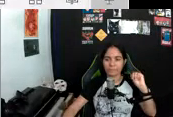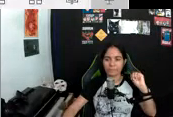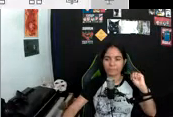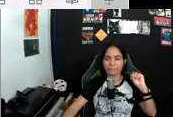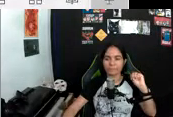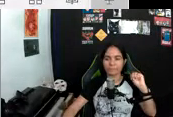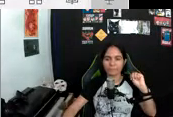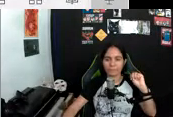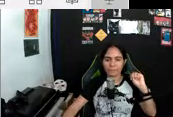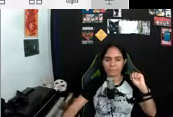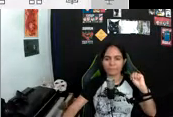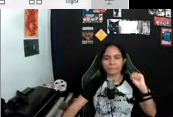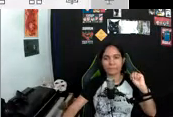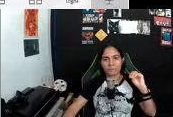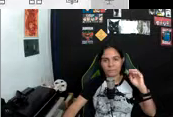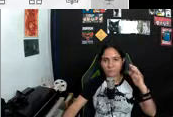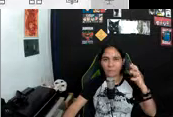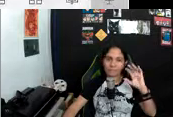né?